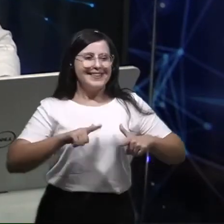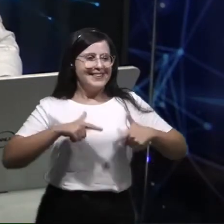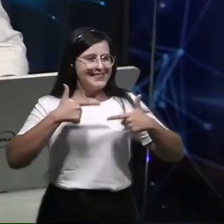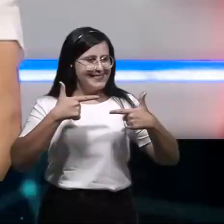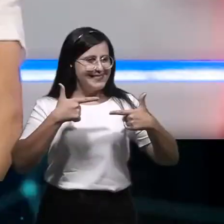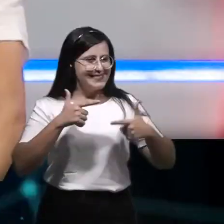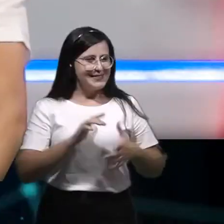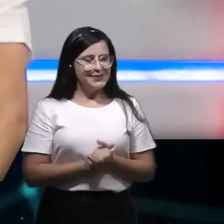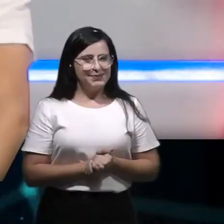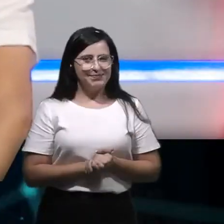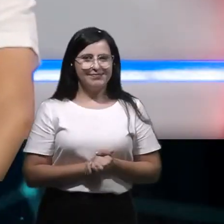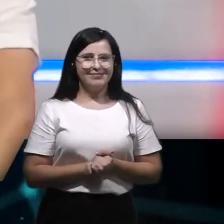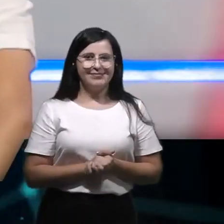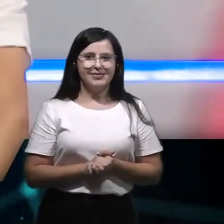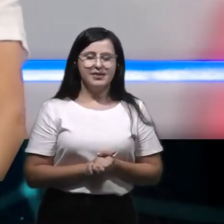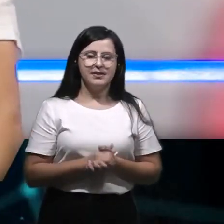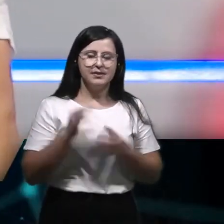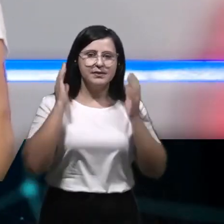caminhada no pleito.